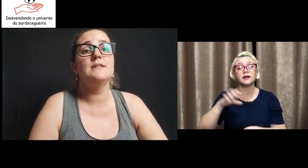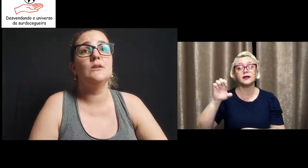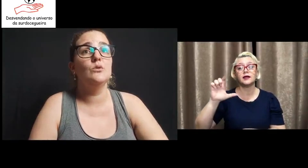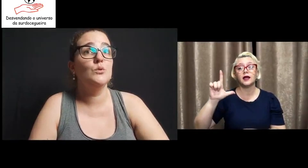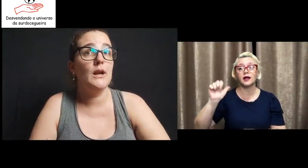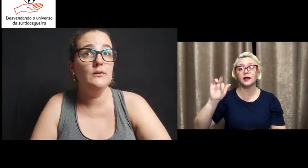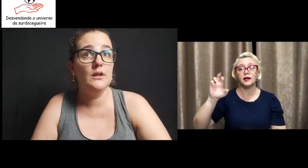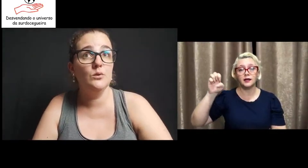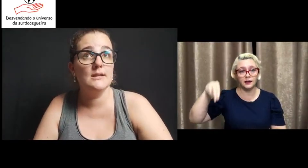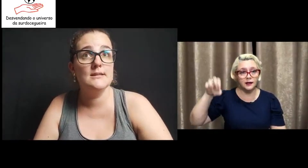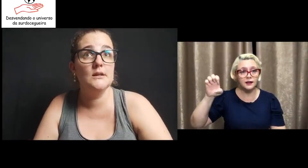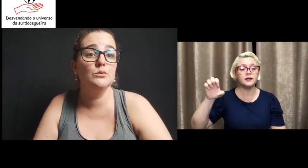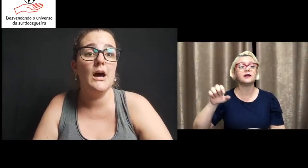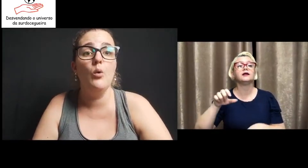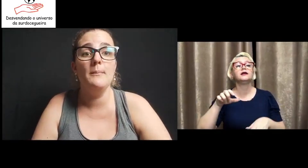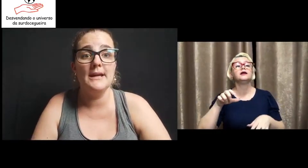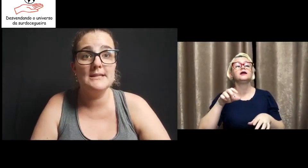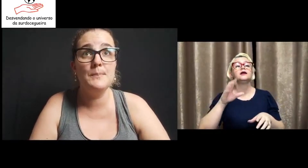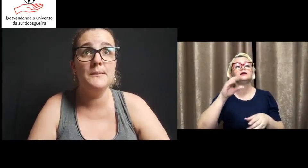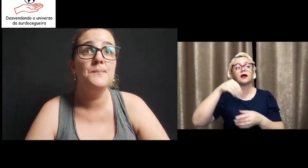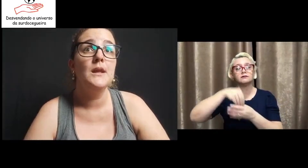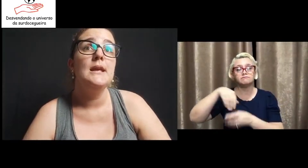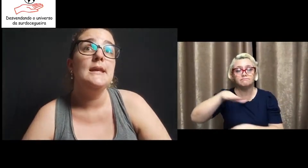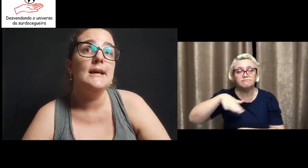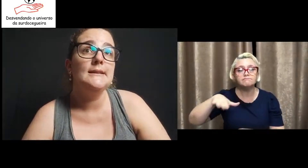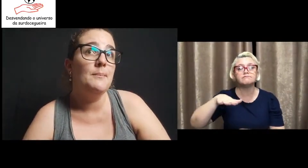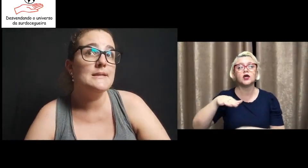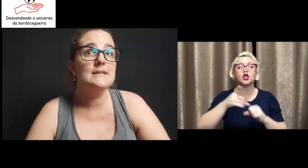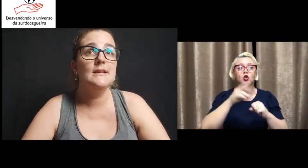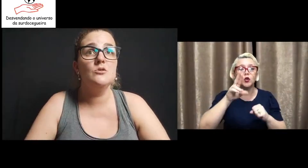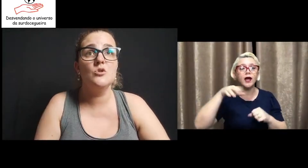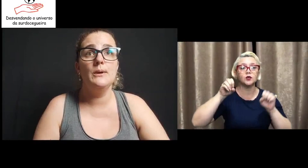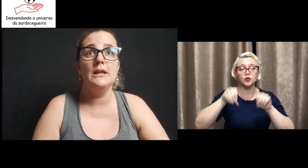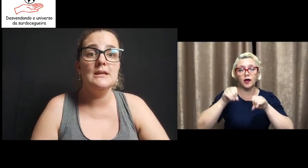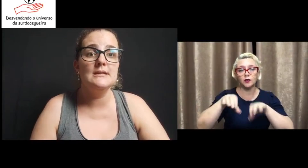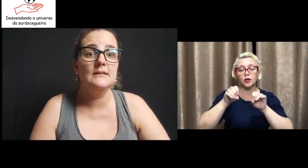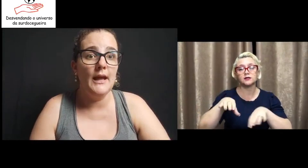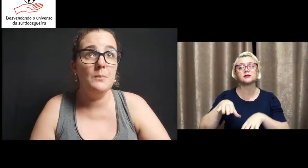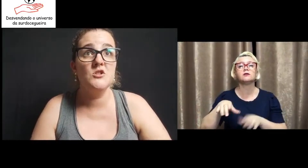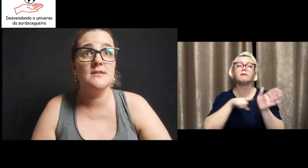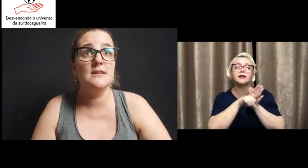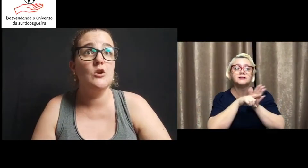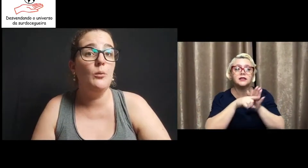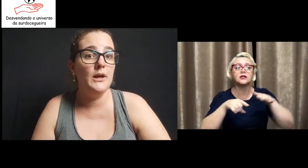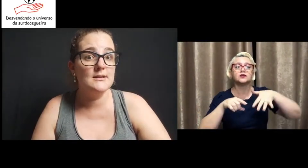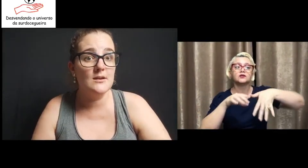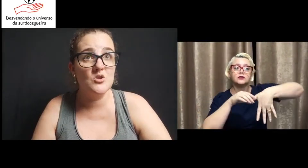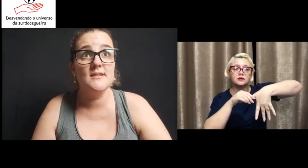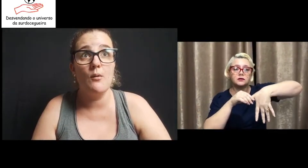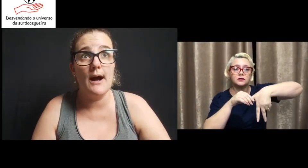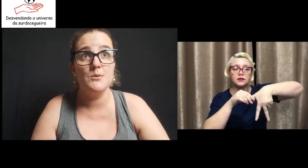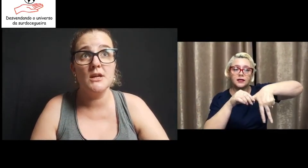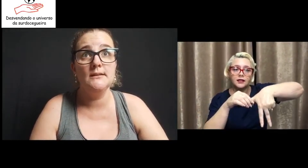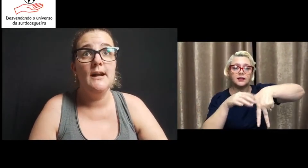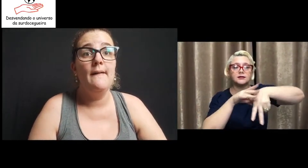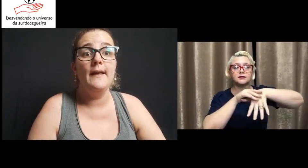está fazendo doutorado em educação na UMESP, e ela está pesquisando sobre guias, intérpretes e comunicação